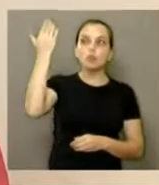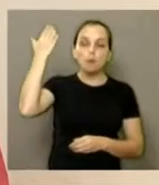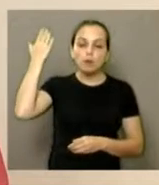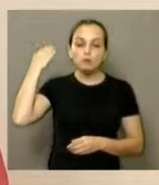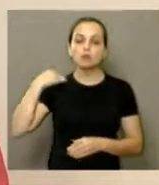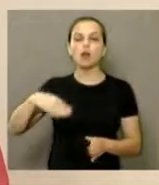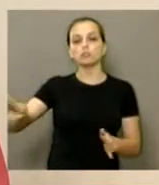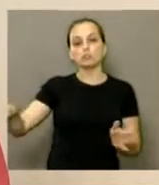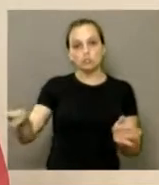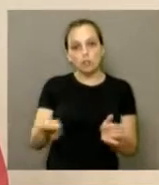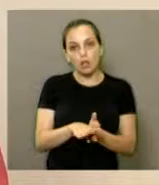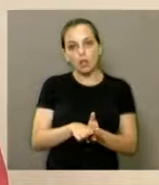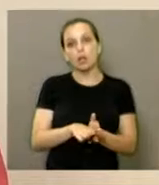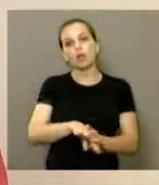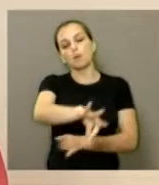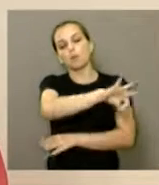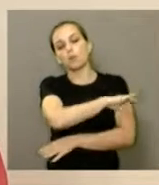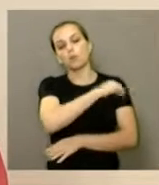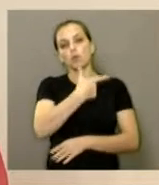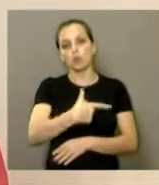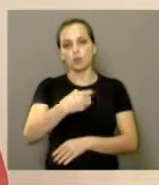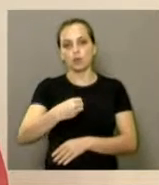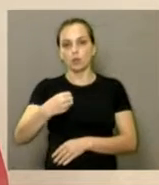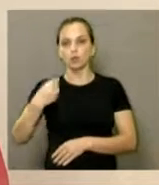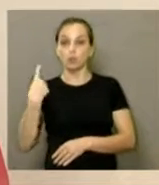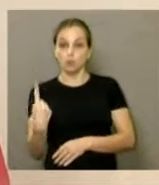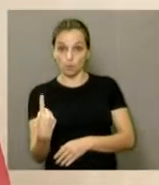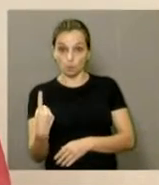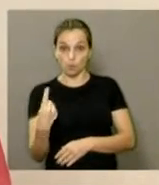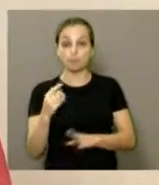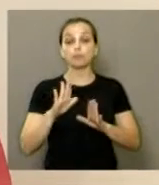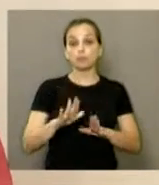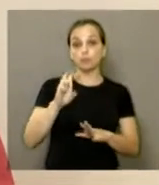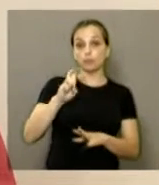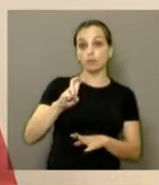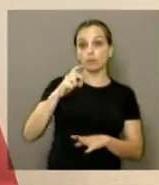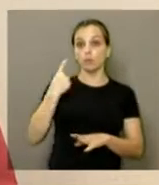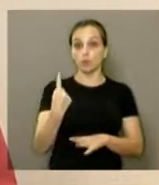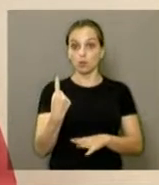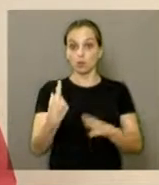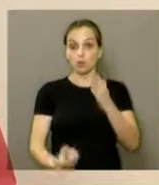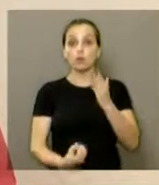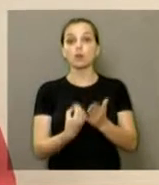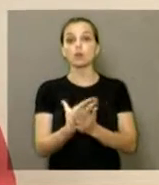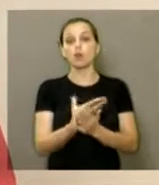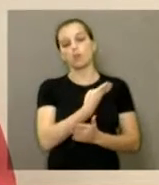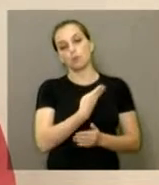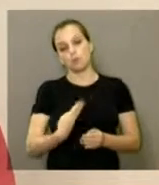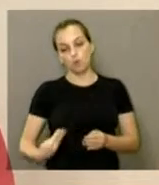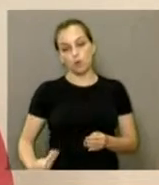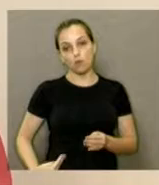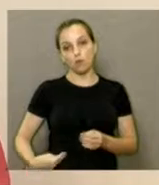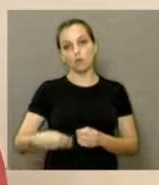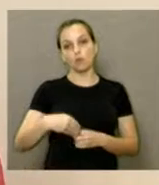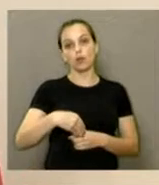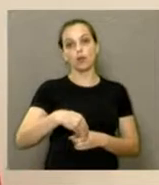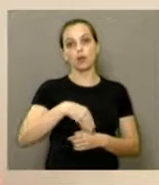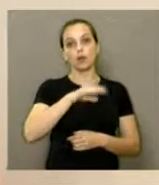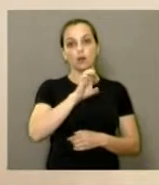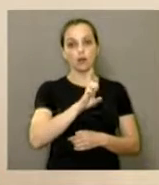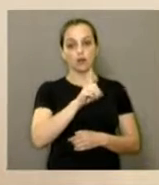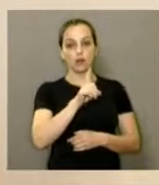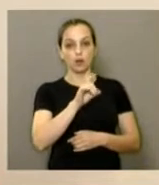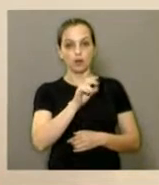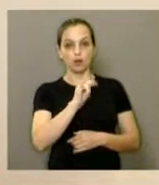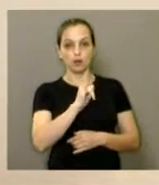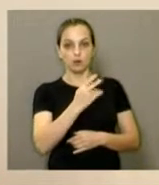chegamos em 2001. Então, esse R$ 51,00 não foi criado pelo governo do Edinho.